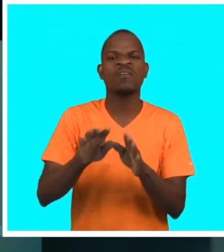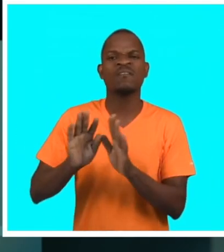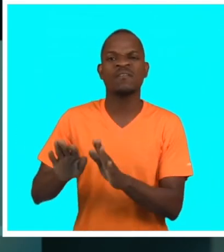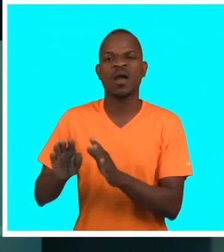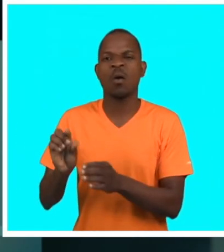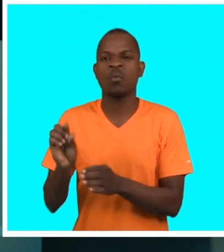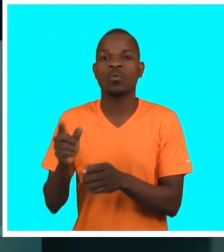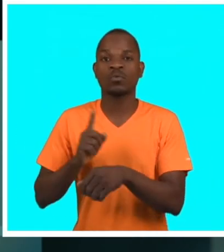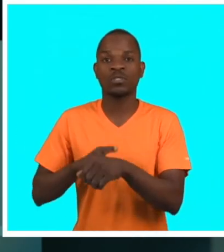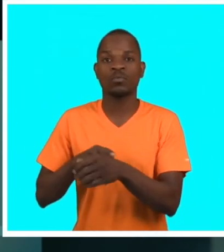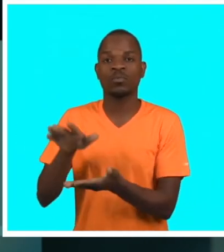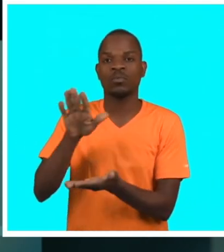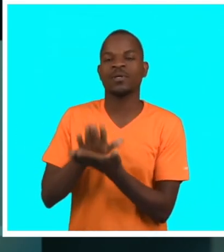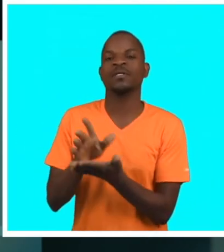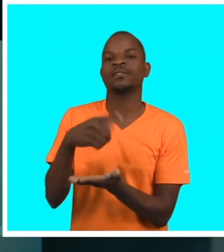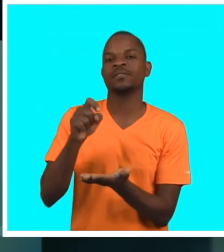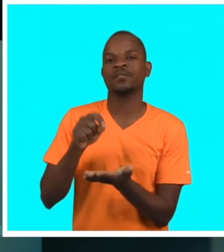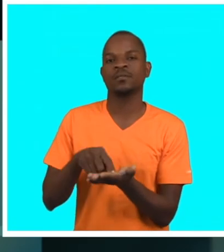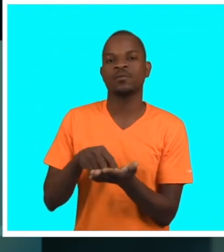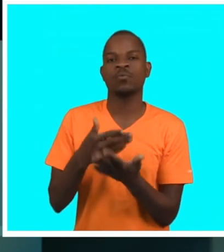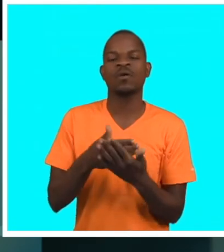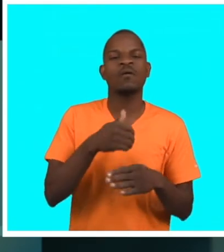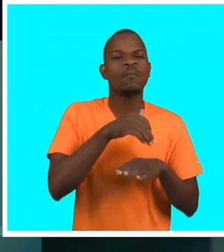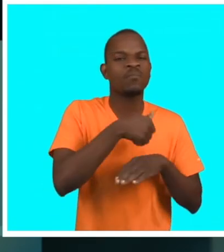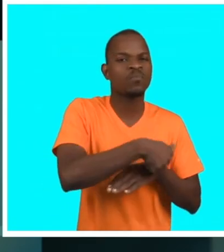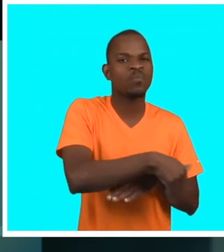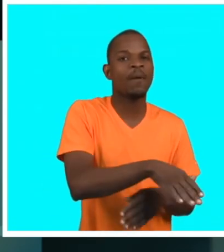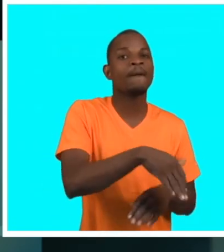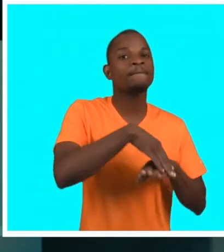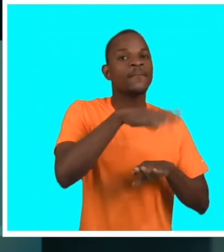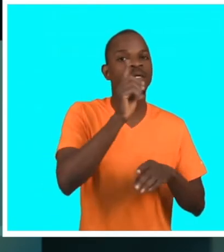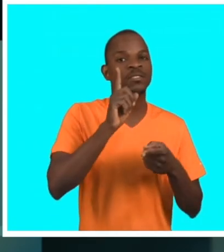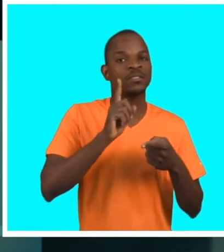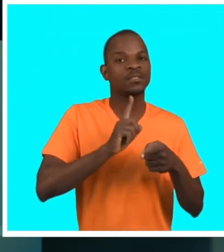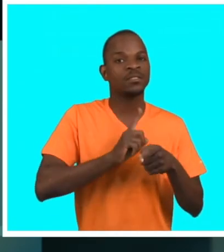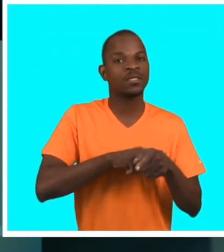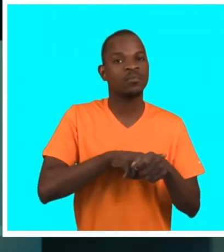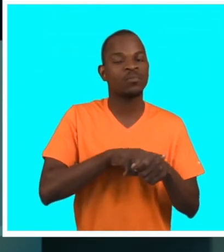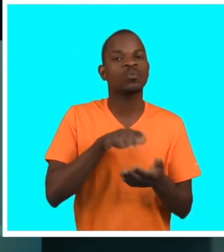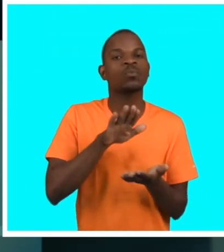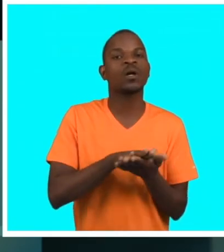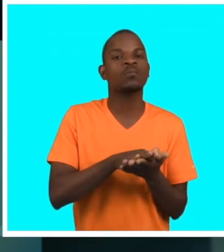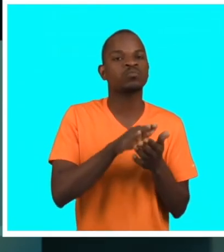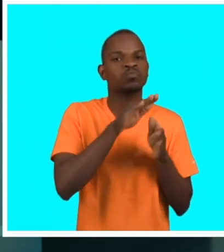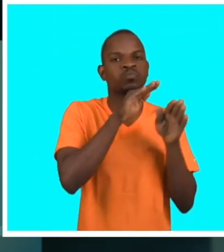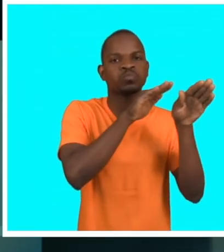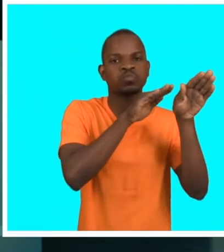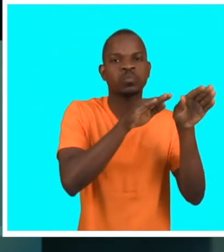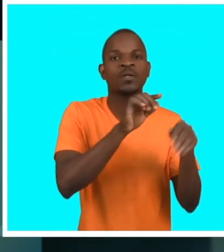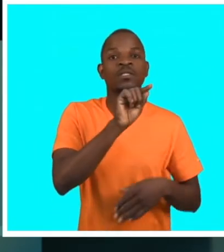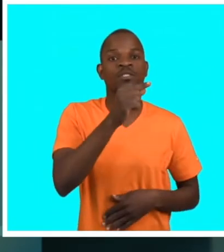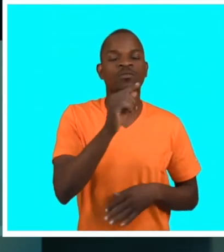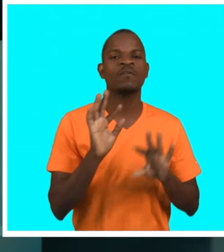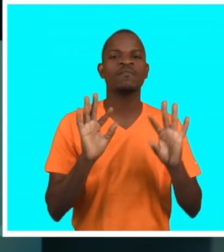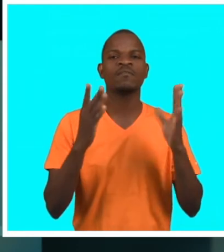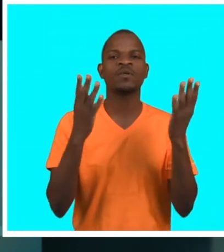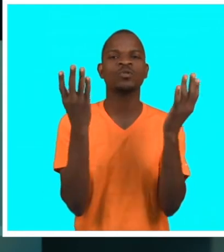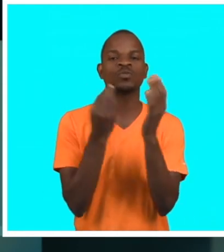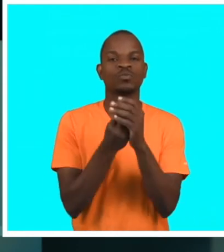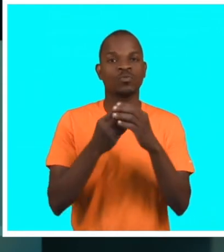estou poucas vezes na cidade, passo a maior parte do tempo no campo a viver com as